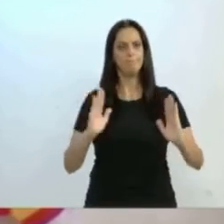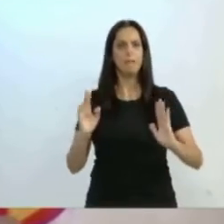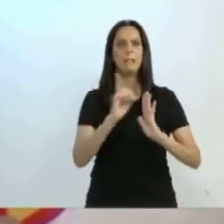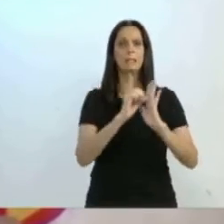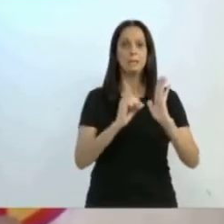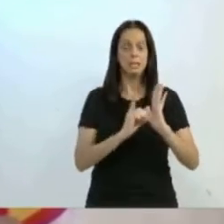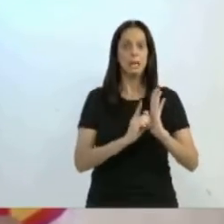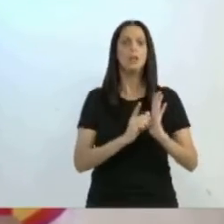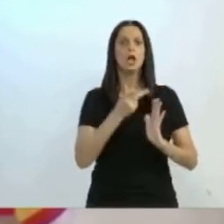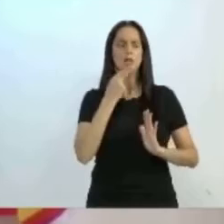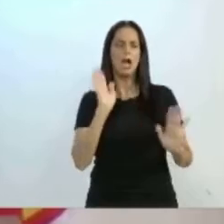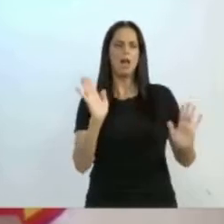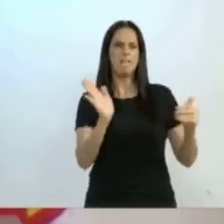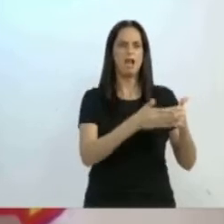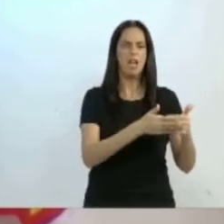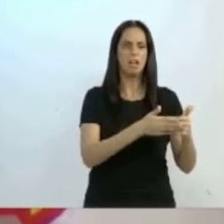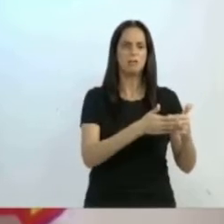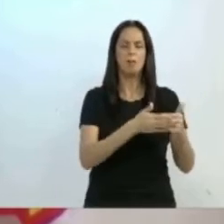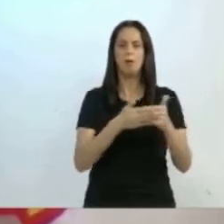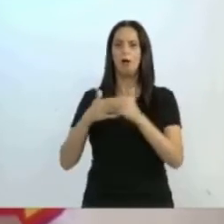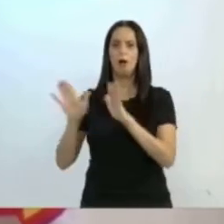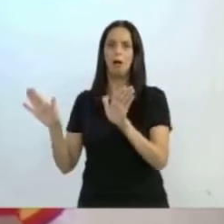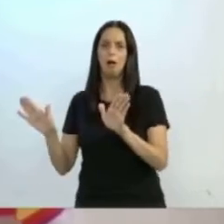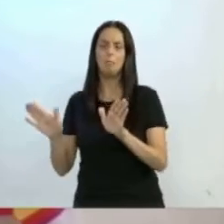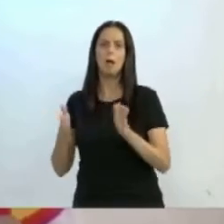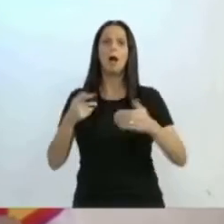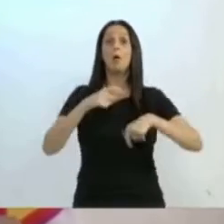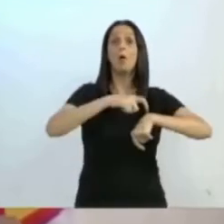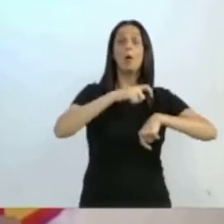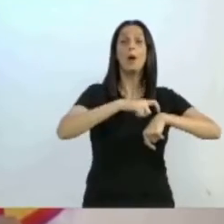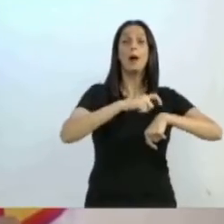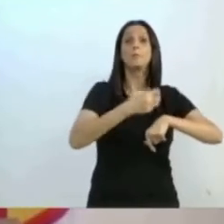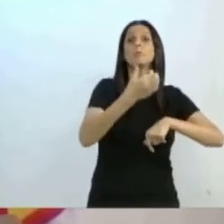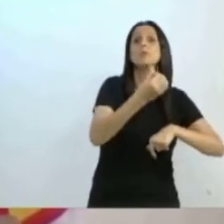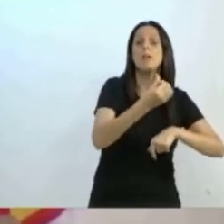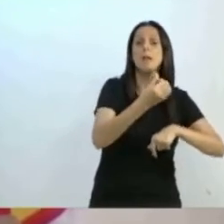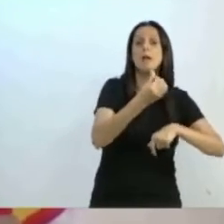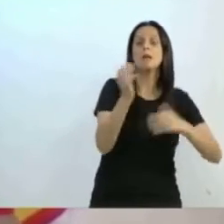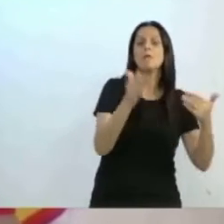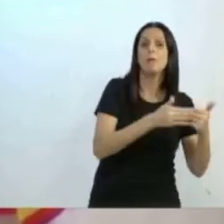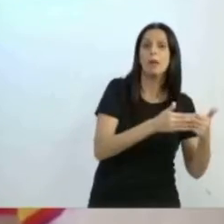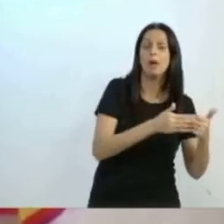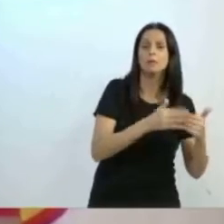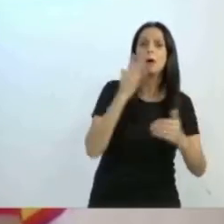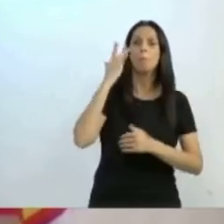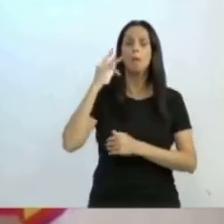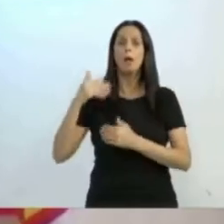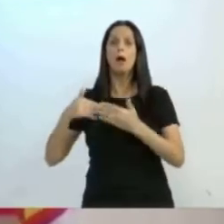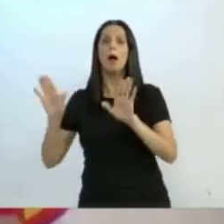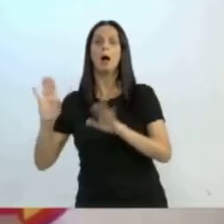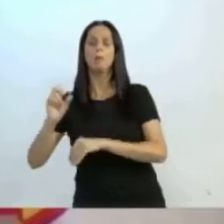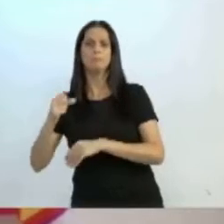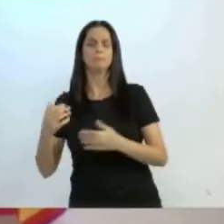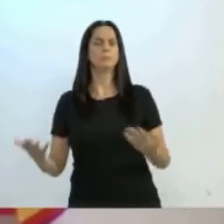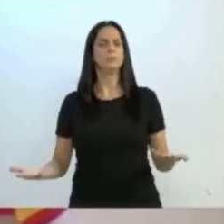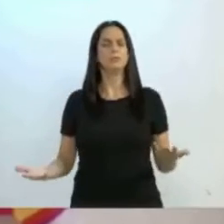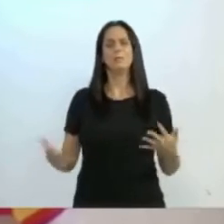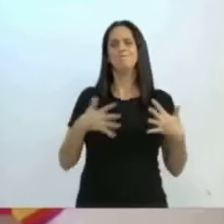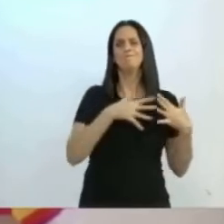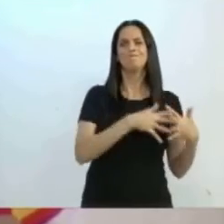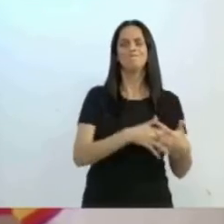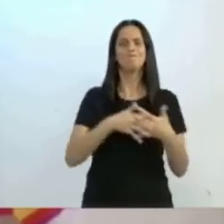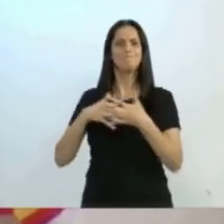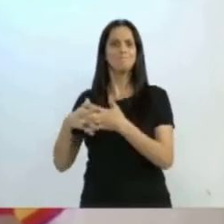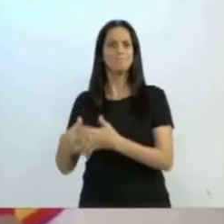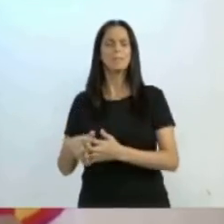fecha não fecha agora as oito agora as seis agora é cinco e só atrapalho o empreendedor empreendedor que há espaço para poder trabalhar e foi citado várias